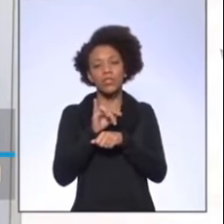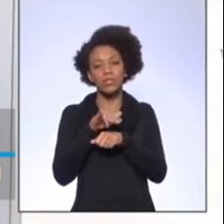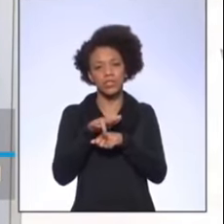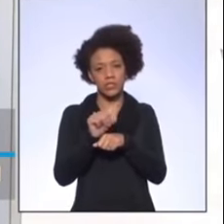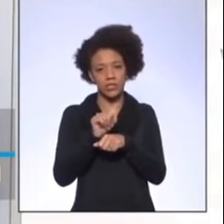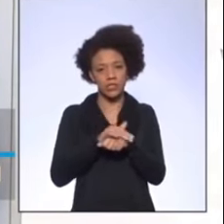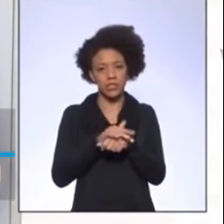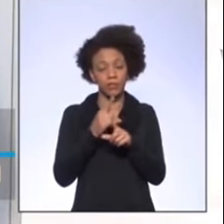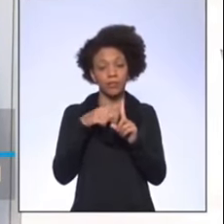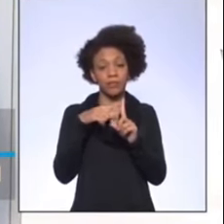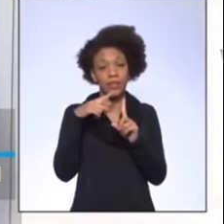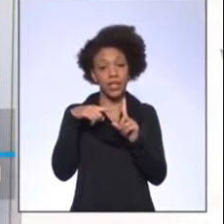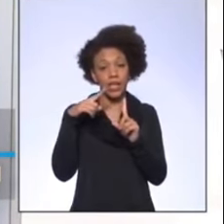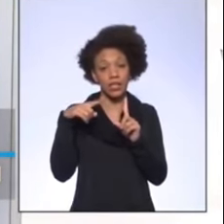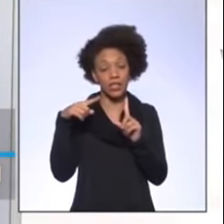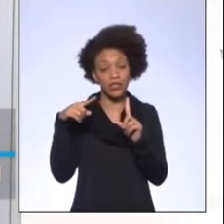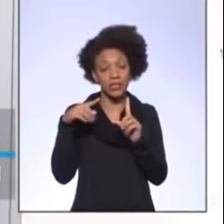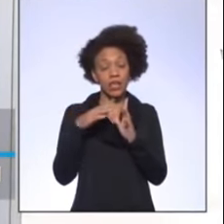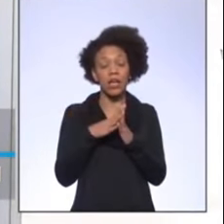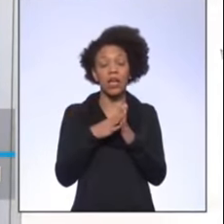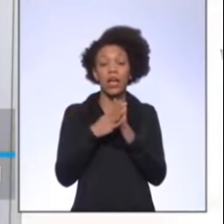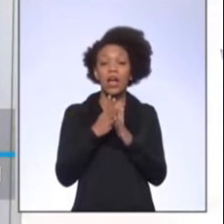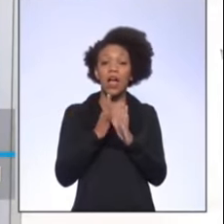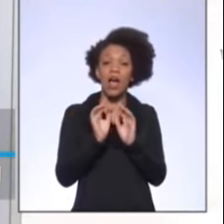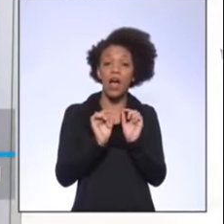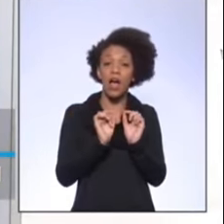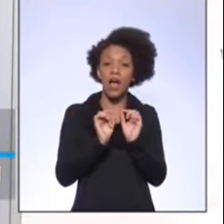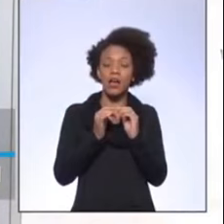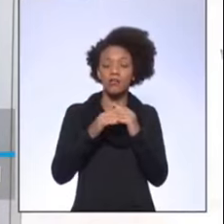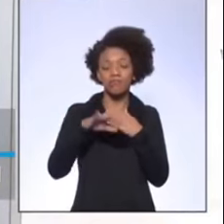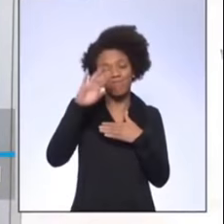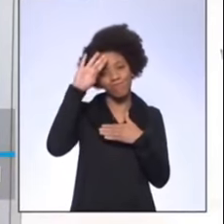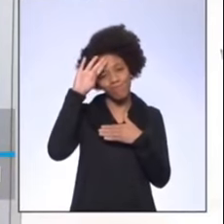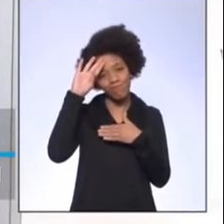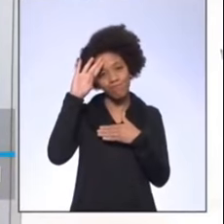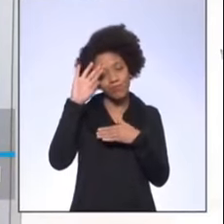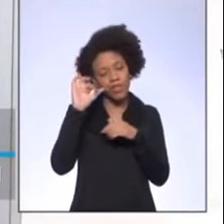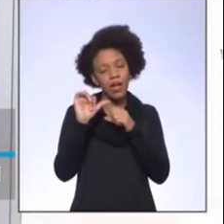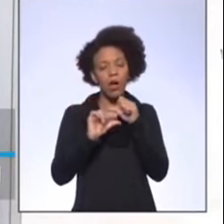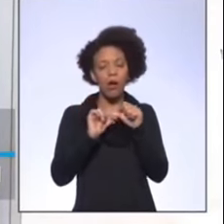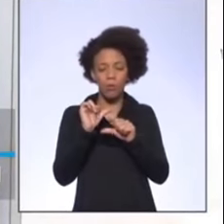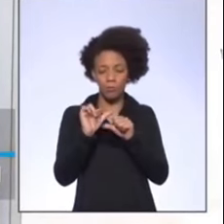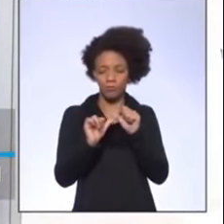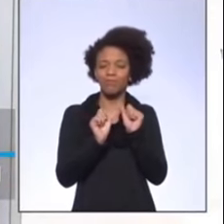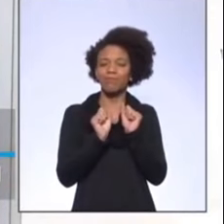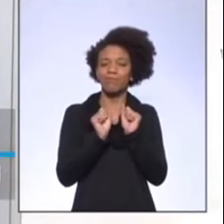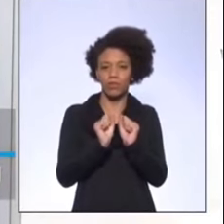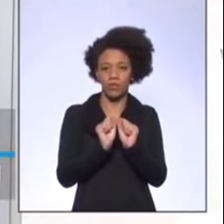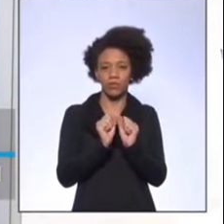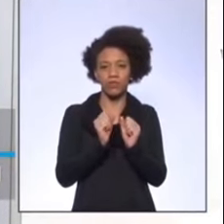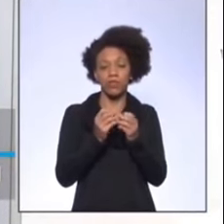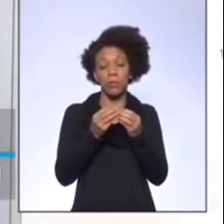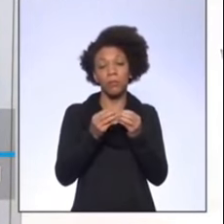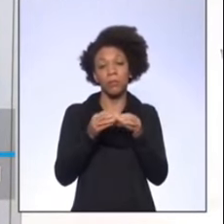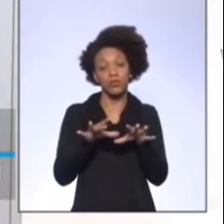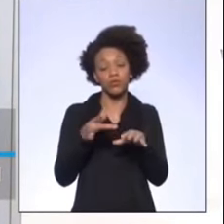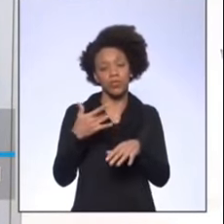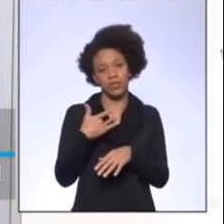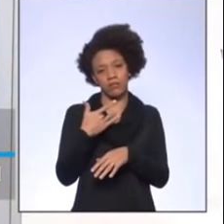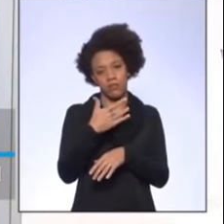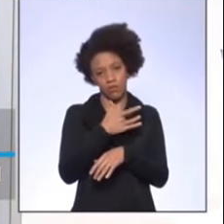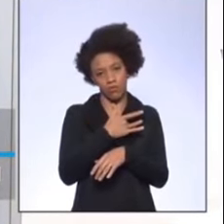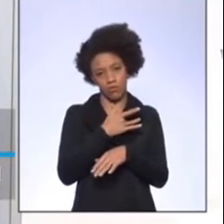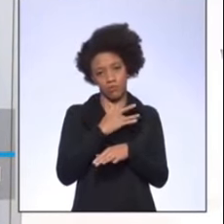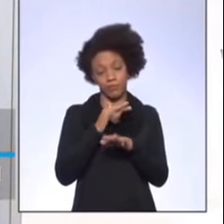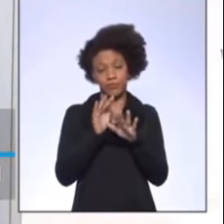temperatura, devido à acidez, etc., essas proteínas podem mudar de forma e podem acabar prejudicando a nossa saúde. Tá?